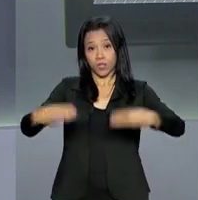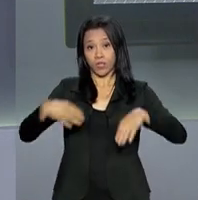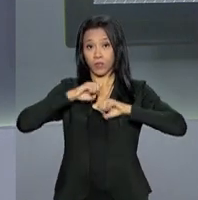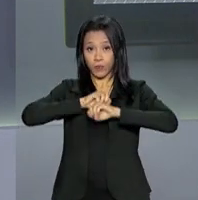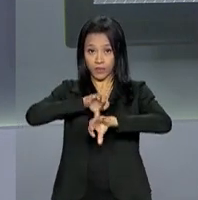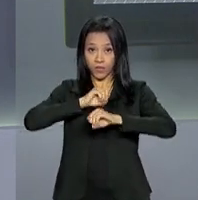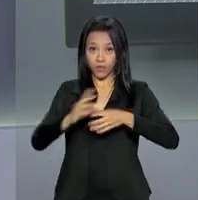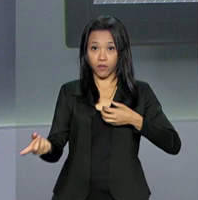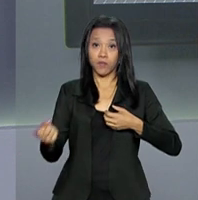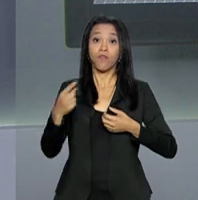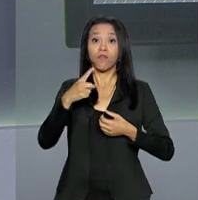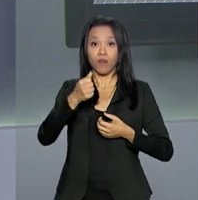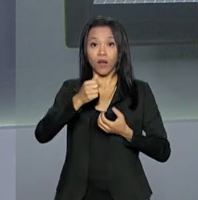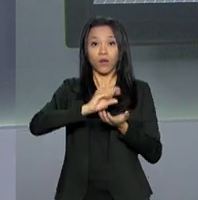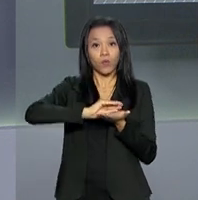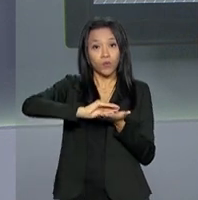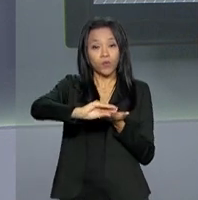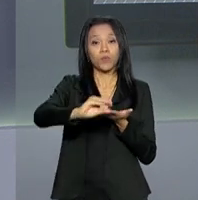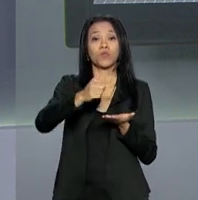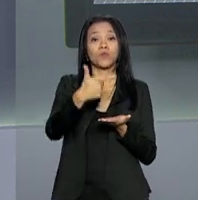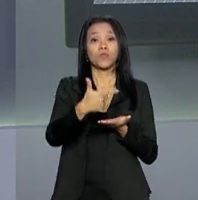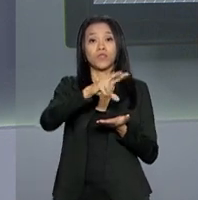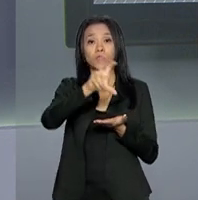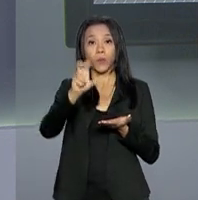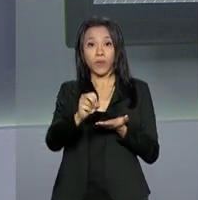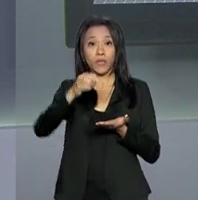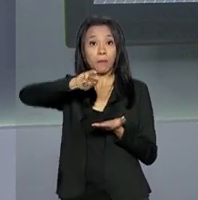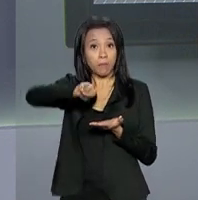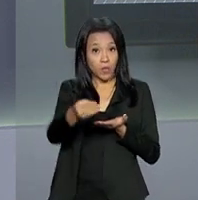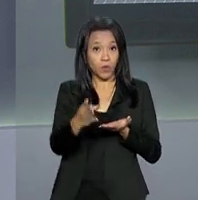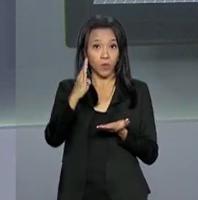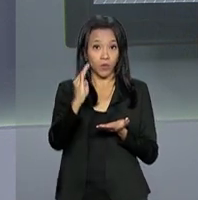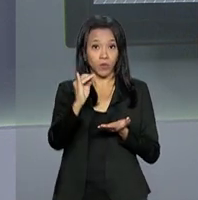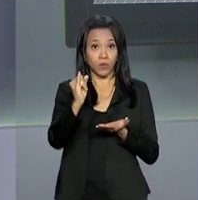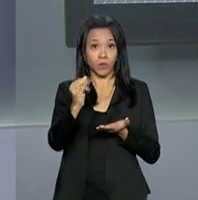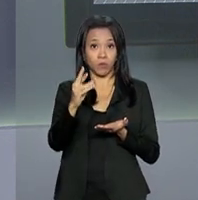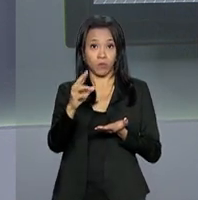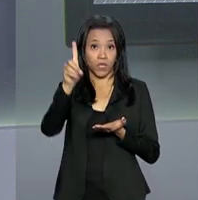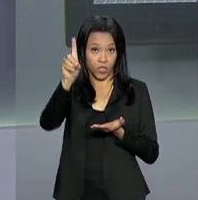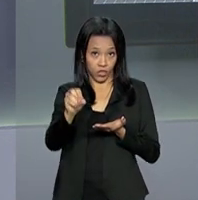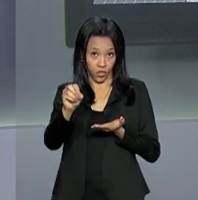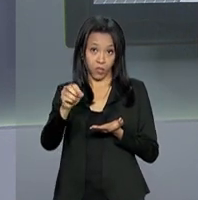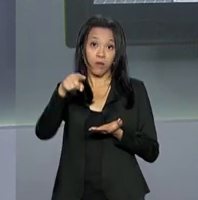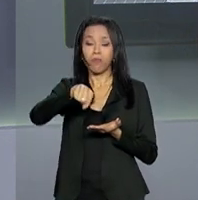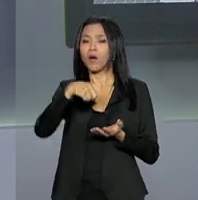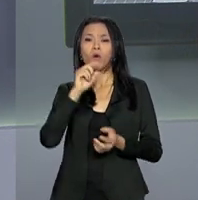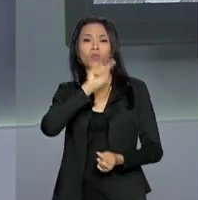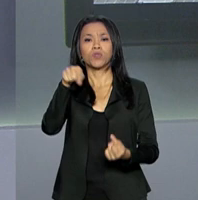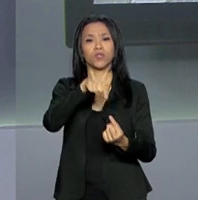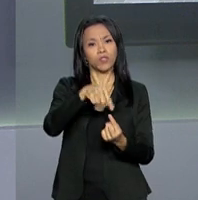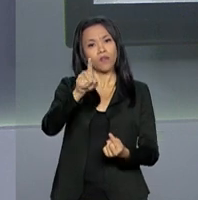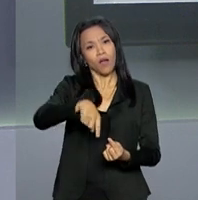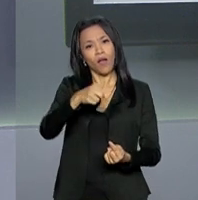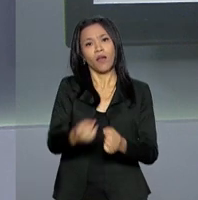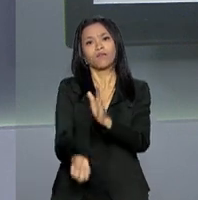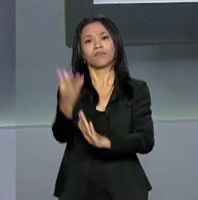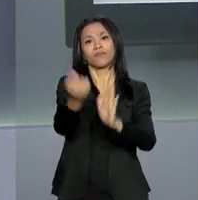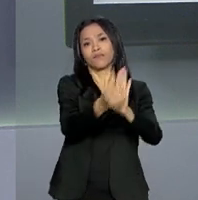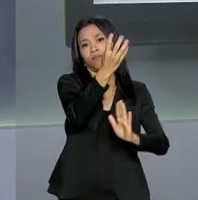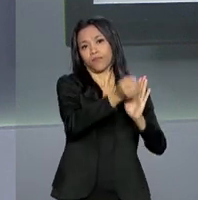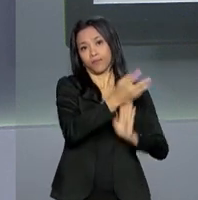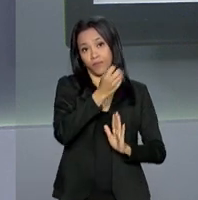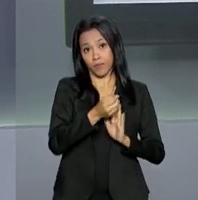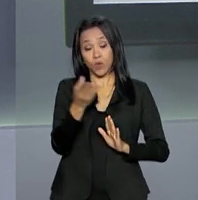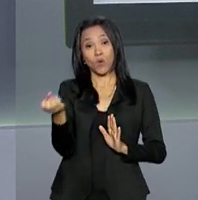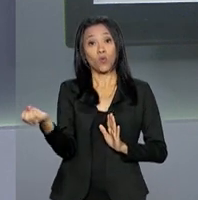milhões de dólares do bid para a implementação da reforma do ensino médio e nós vamos então conversar ao vivo com repórter nem pereira que